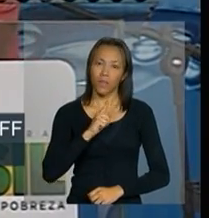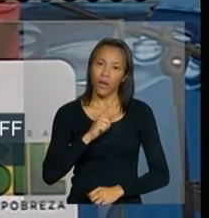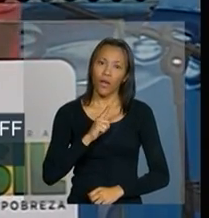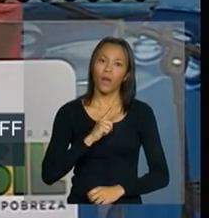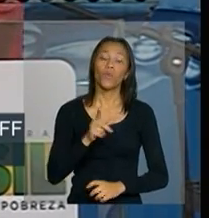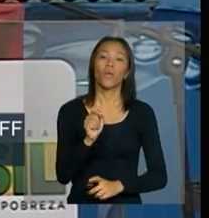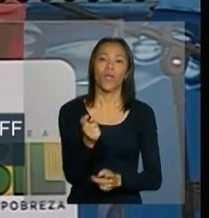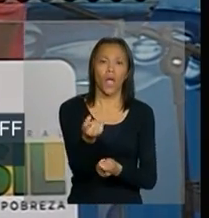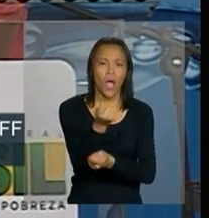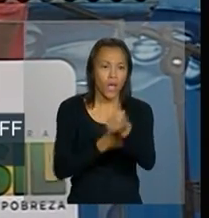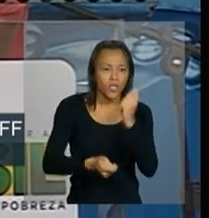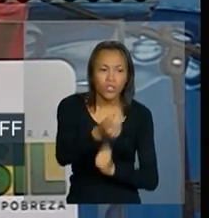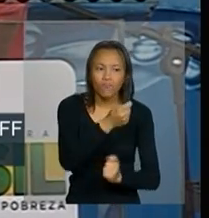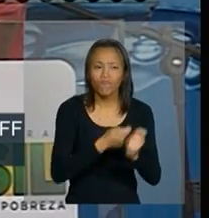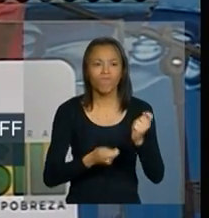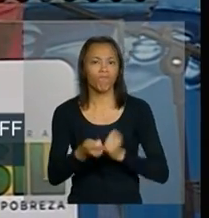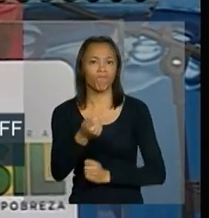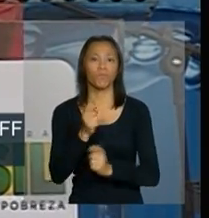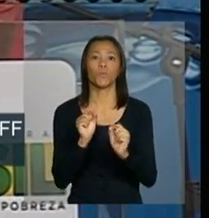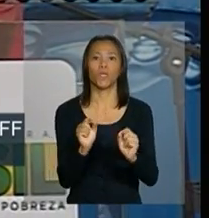administrando quase